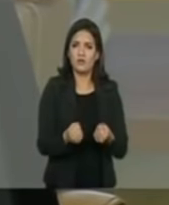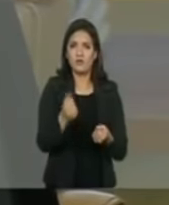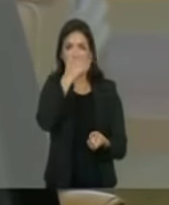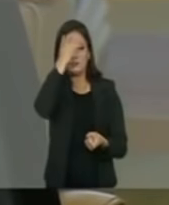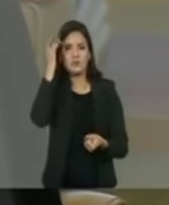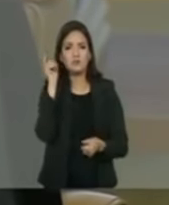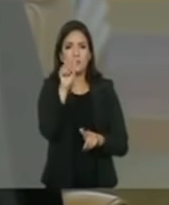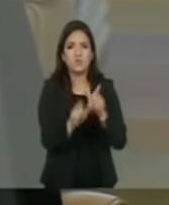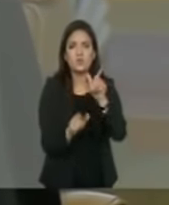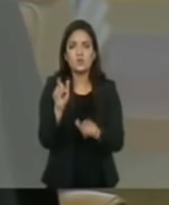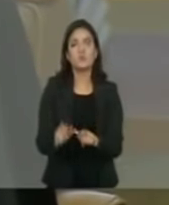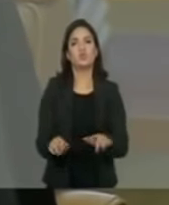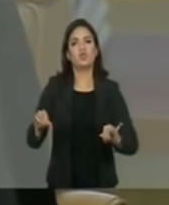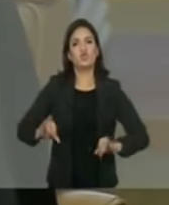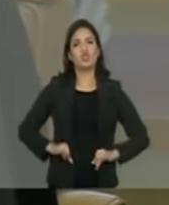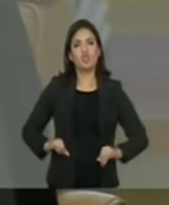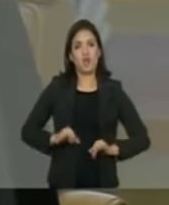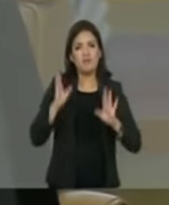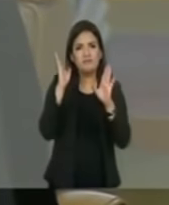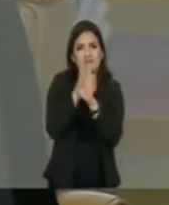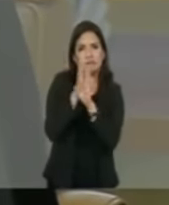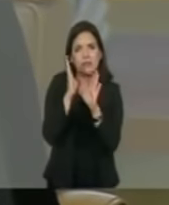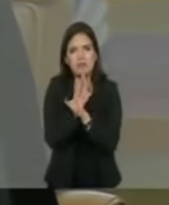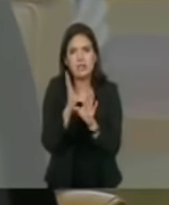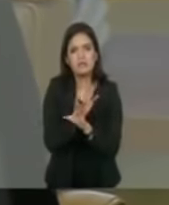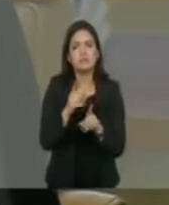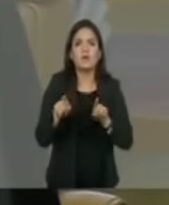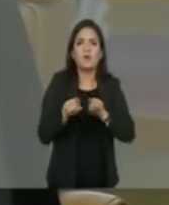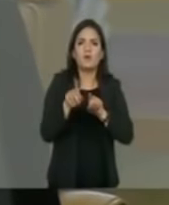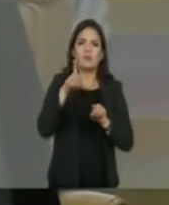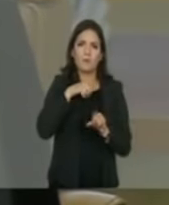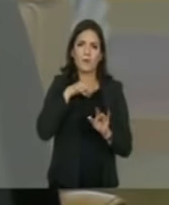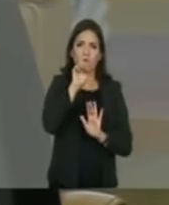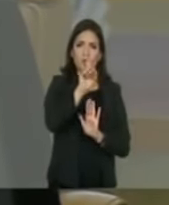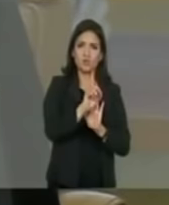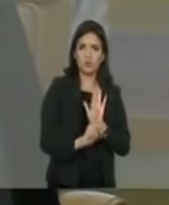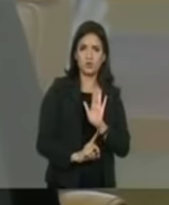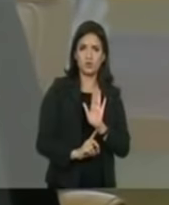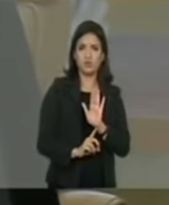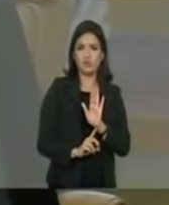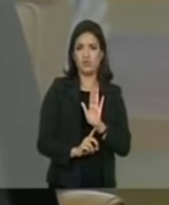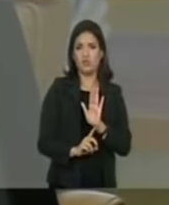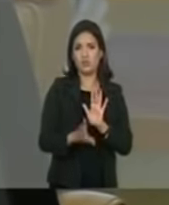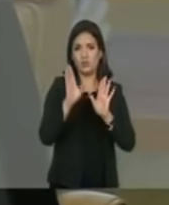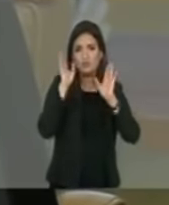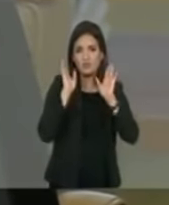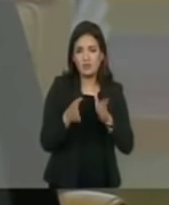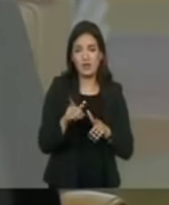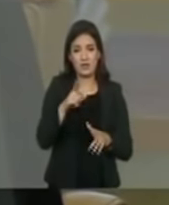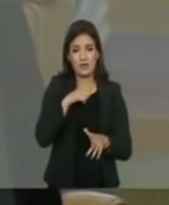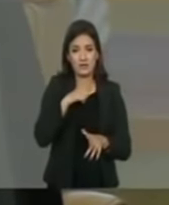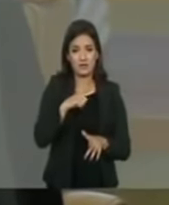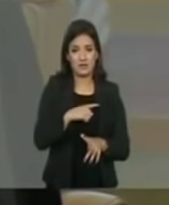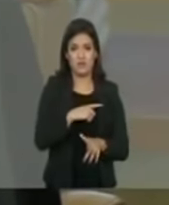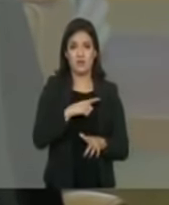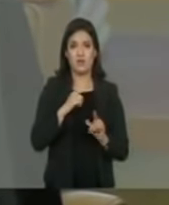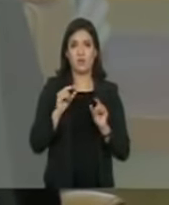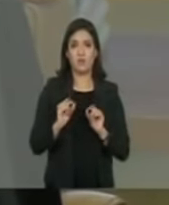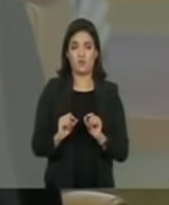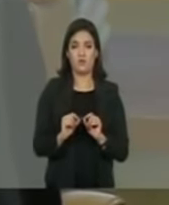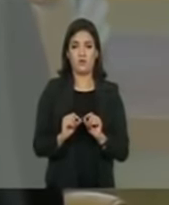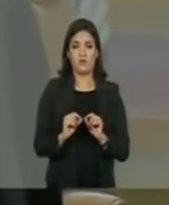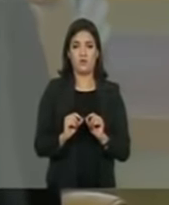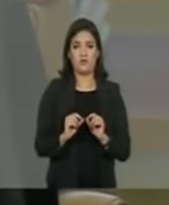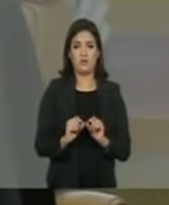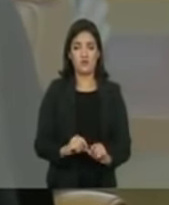que sofrem percepção estatal e cujos direitos impregnadas de um sentido de inegável